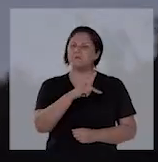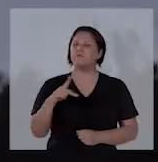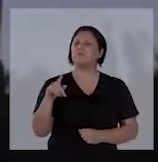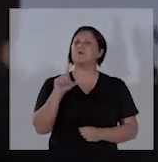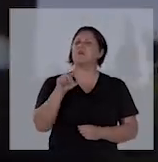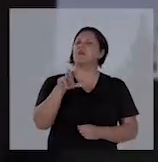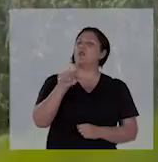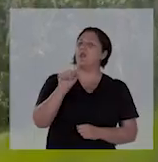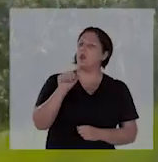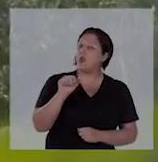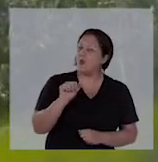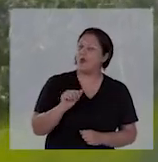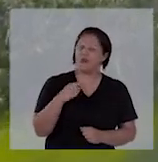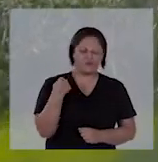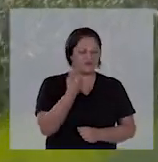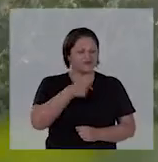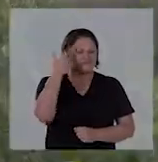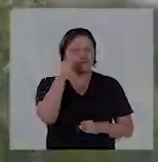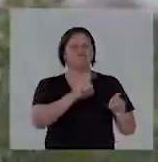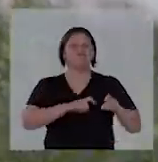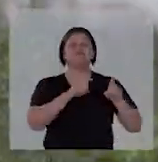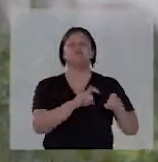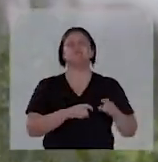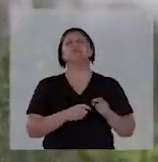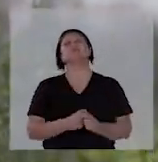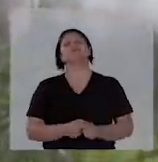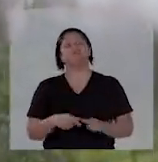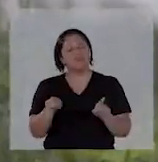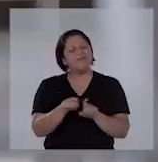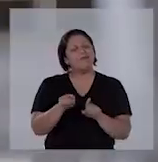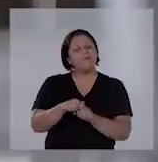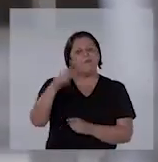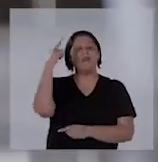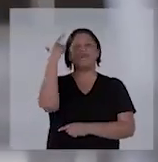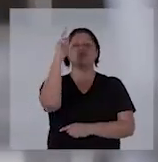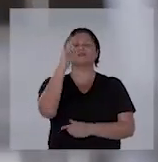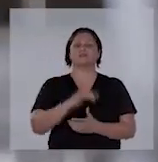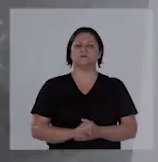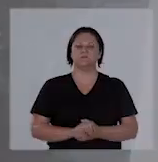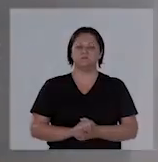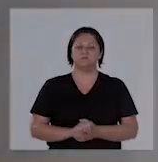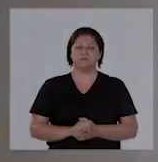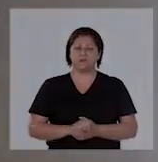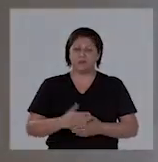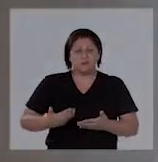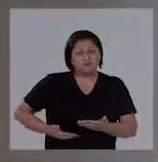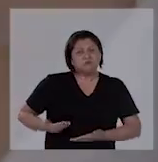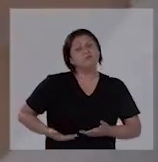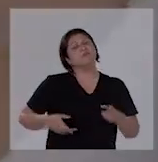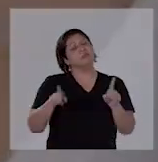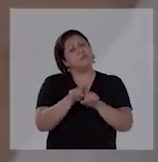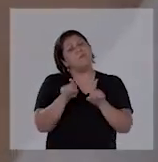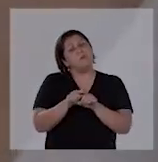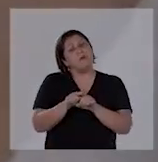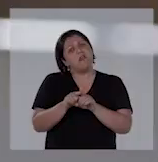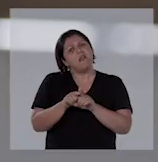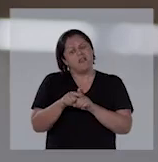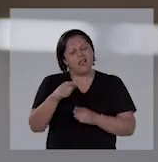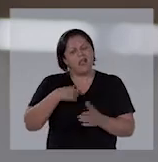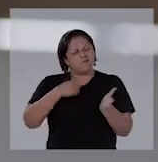transformação no campo da agricultura familiar do pequeno agricultor as empregadas domésticas ganharam direitos e dignidade